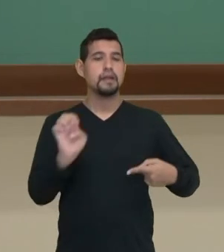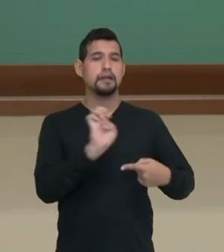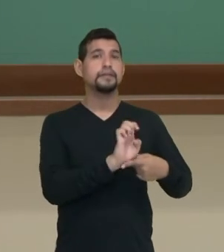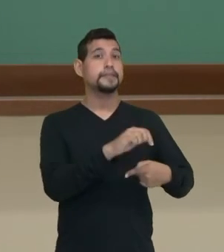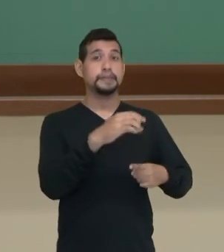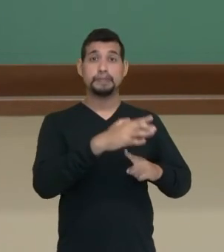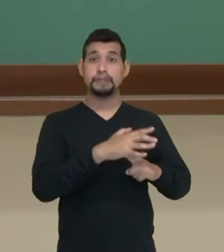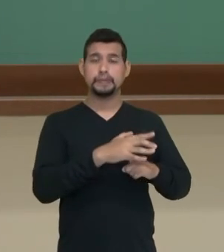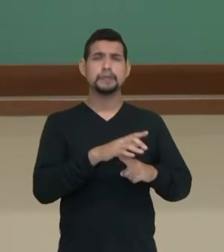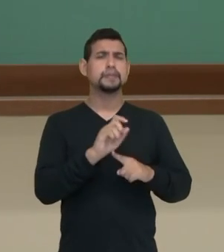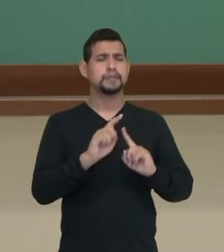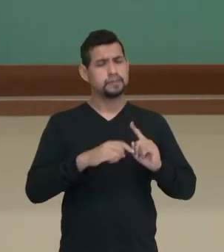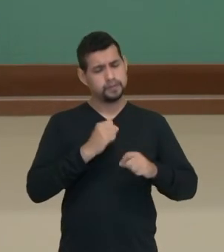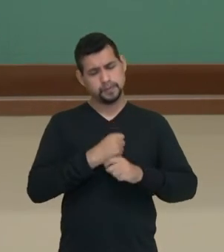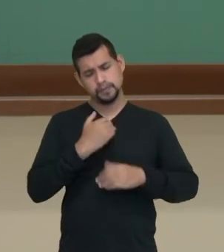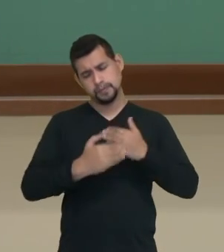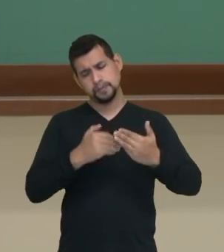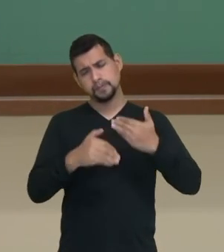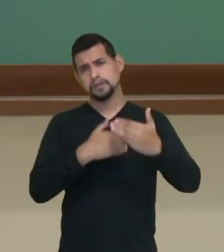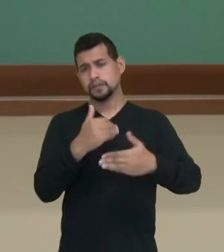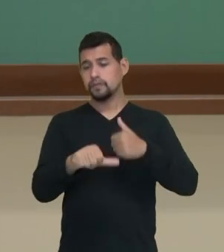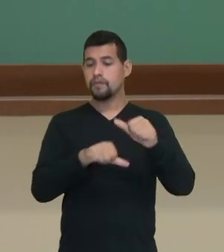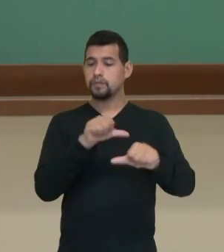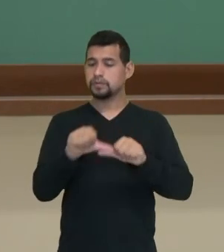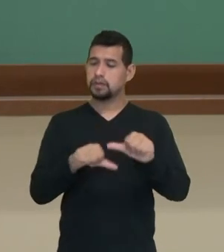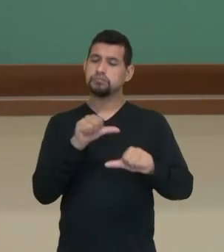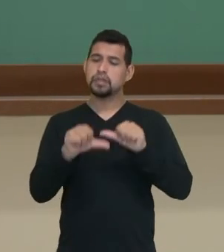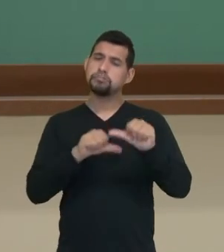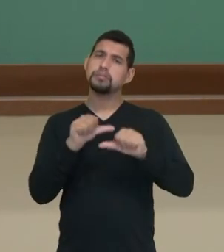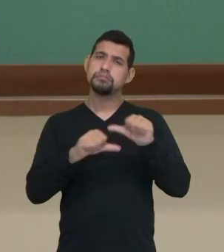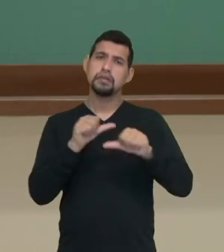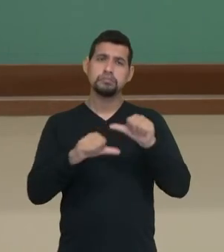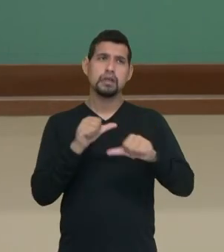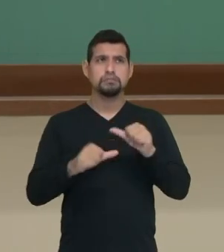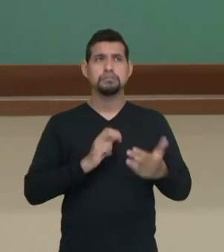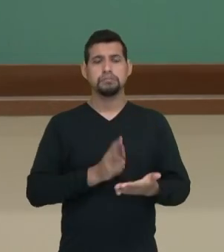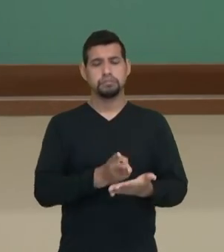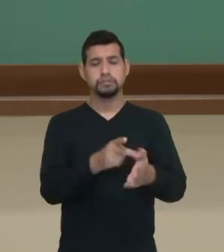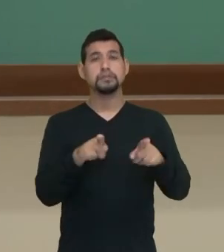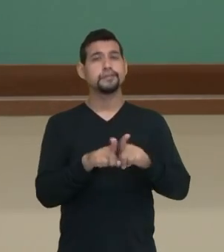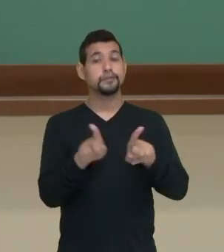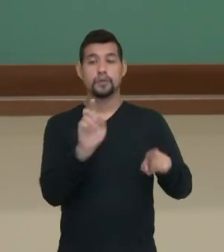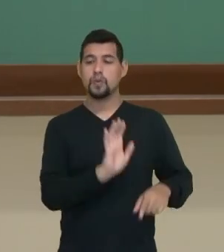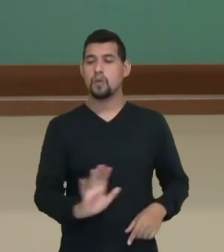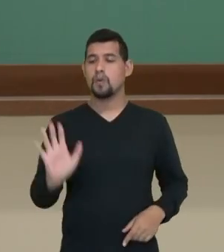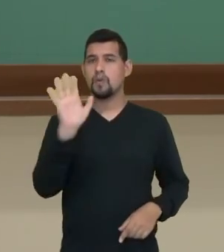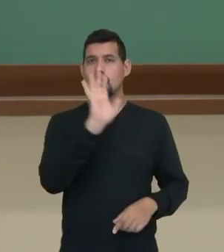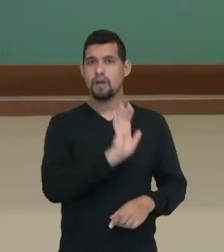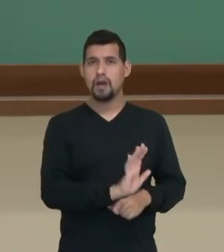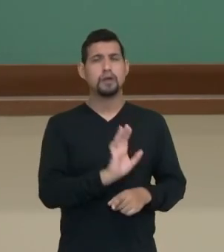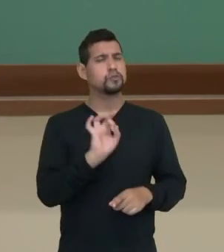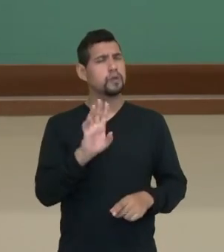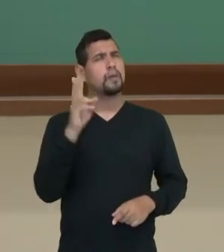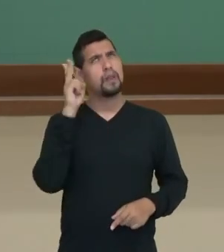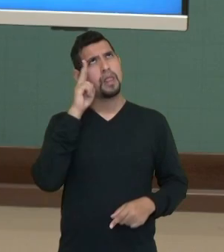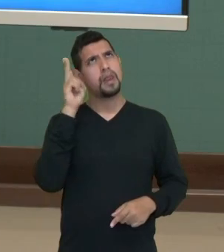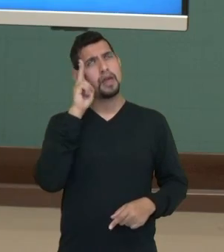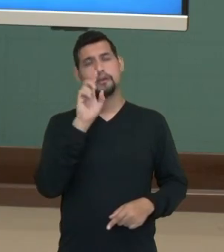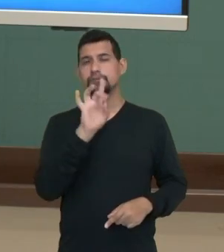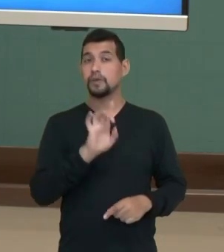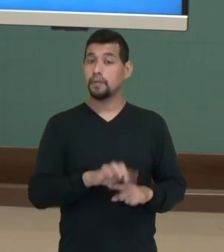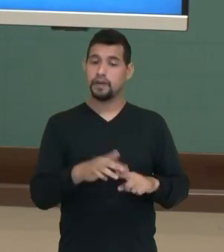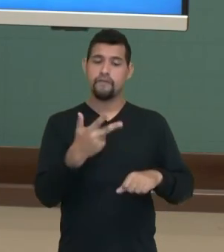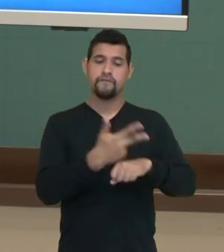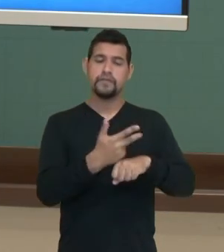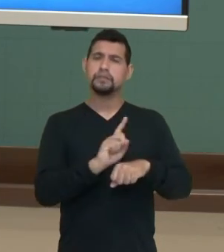Expedicionário. Com o tempo, a Casa Expedicionária foi trocando de função, se tornando cada vez mais um espaço de memória. Então,